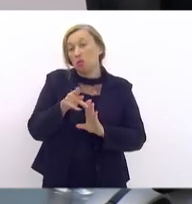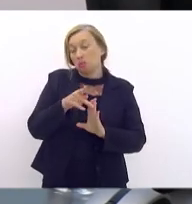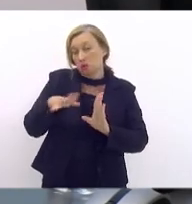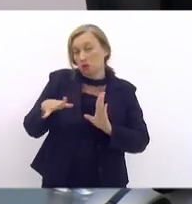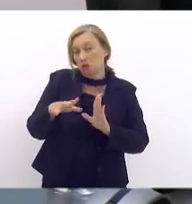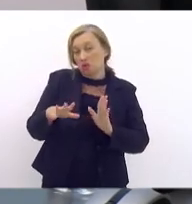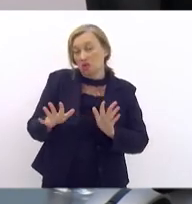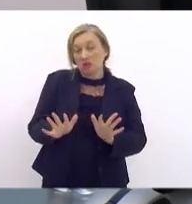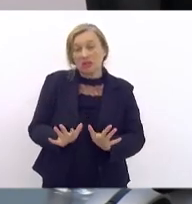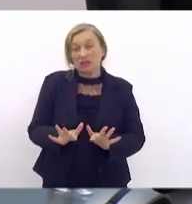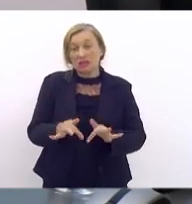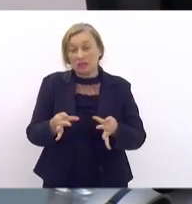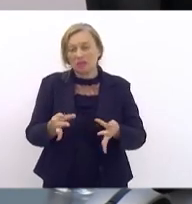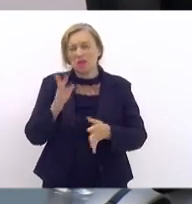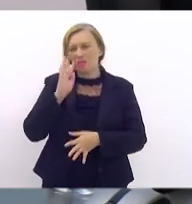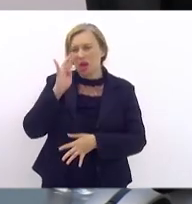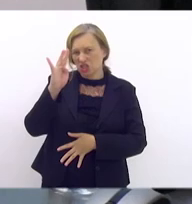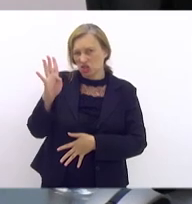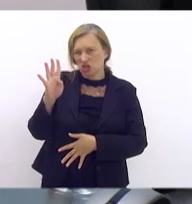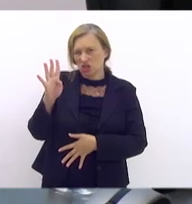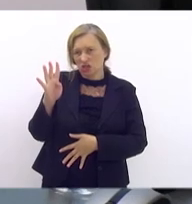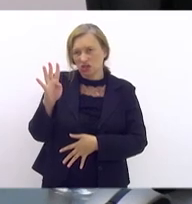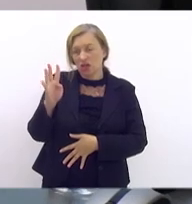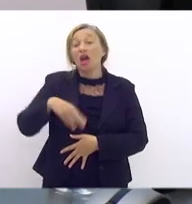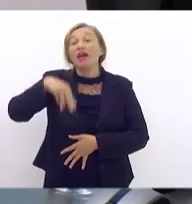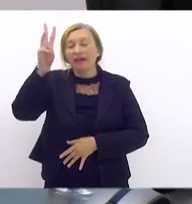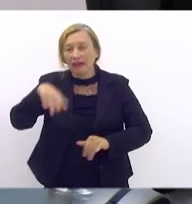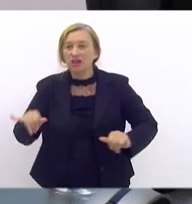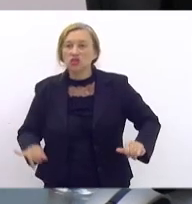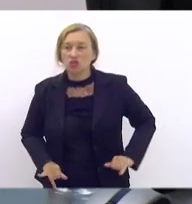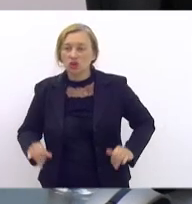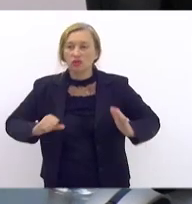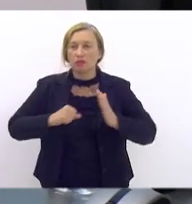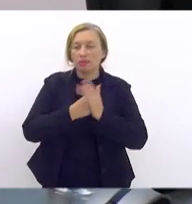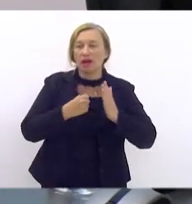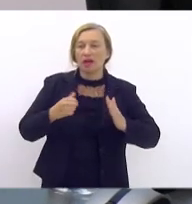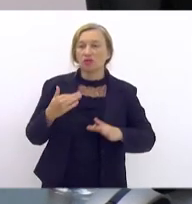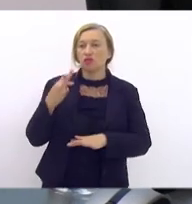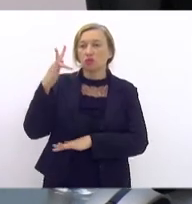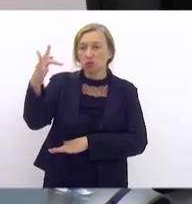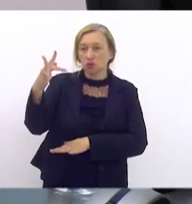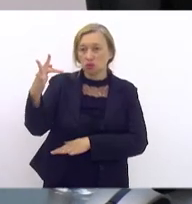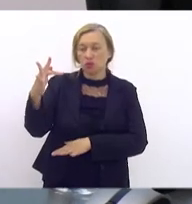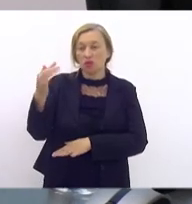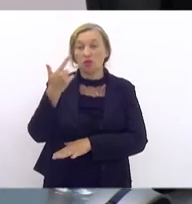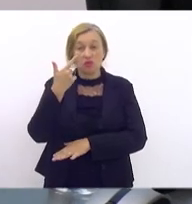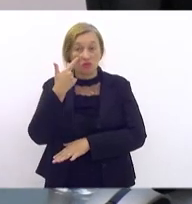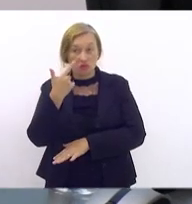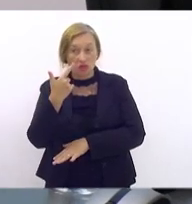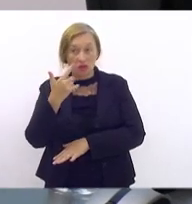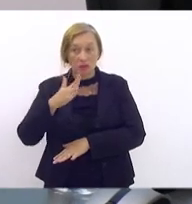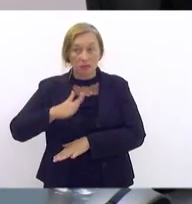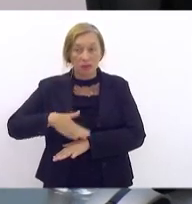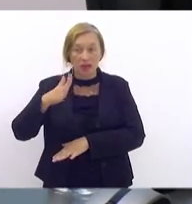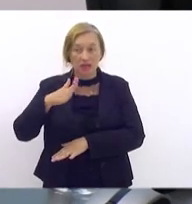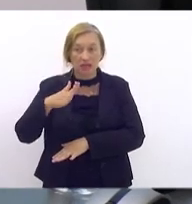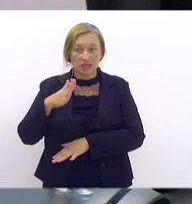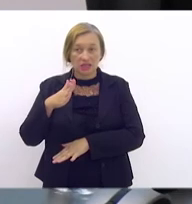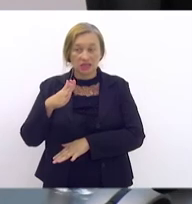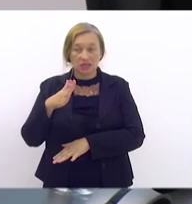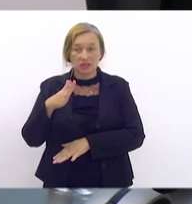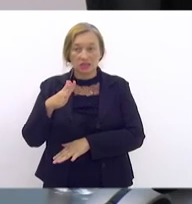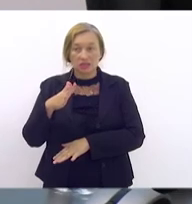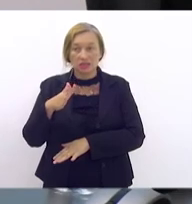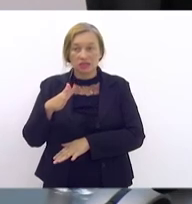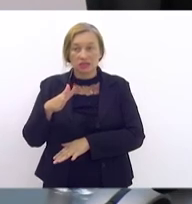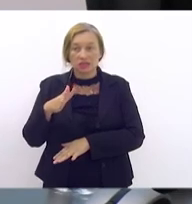mínimo você imagina que quem sofre o impacto disso lá na frente se vê ainda mais Refém de toda uma